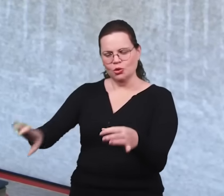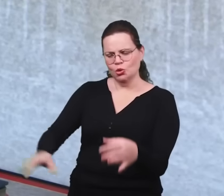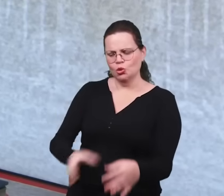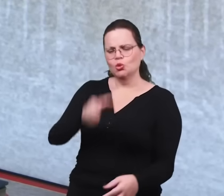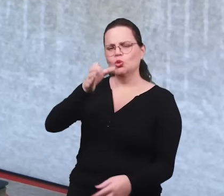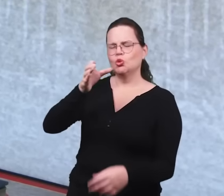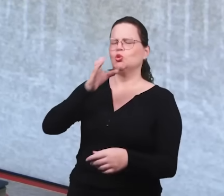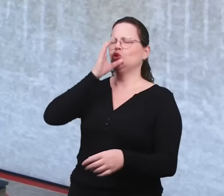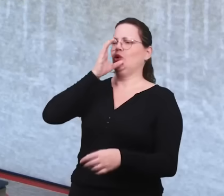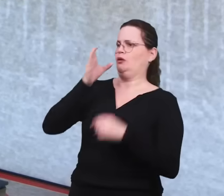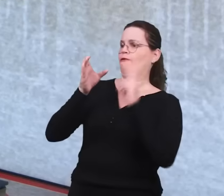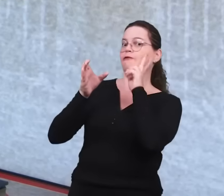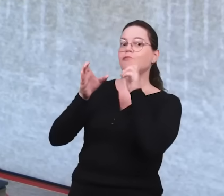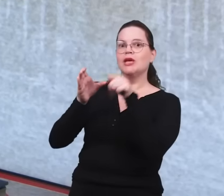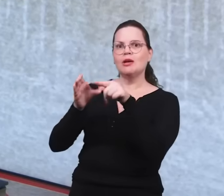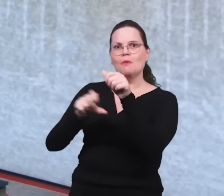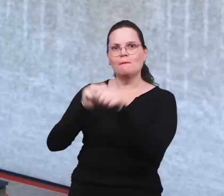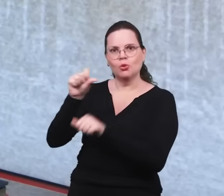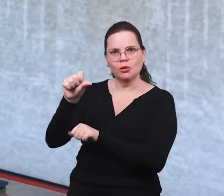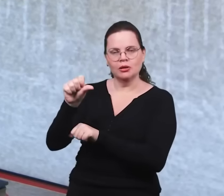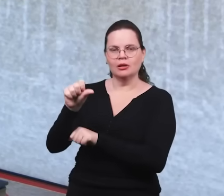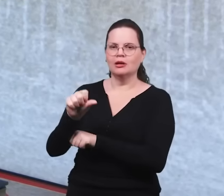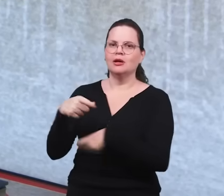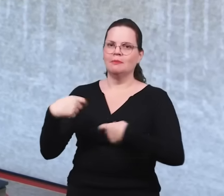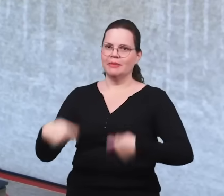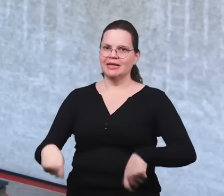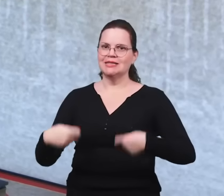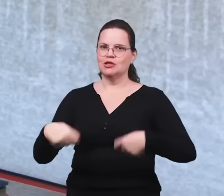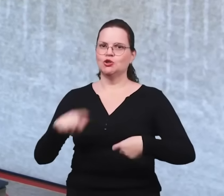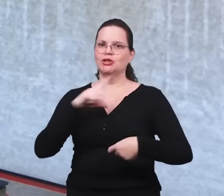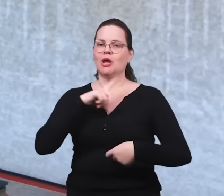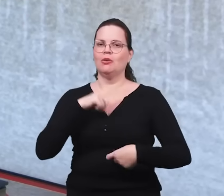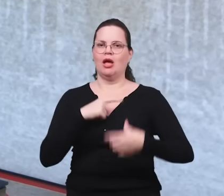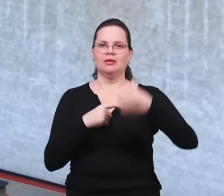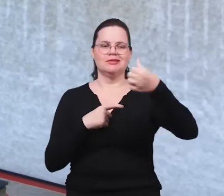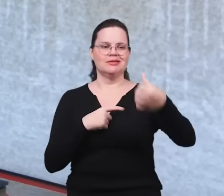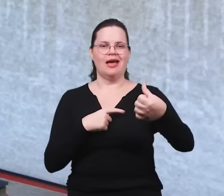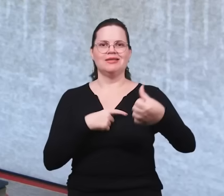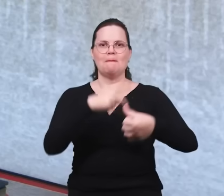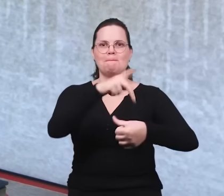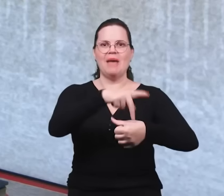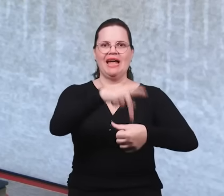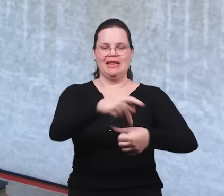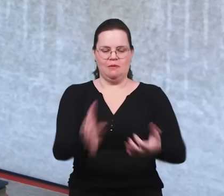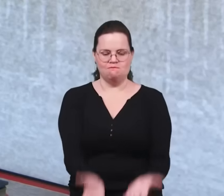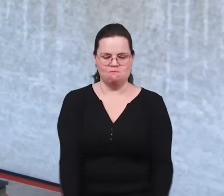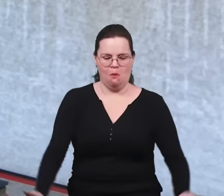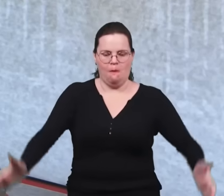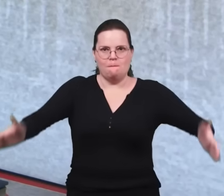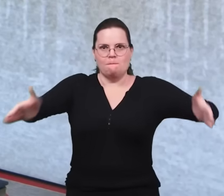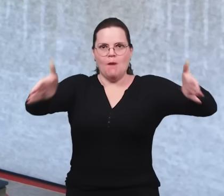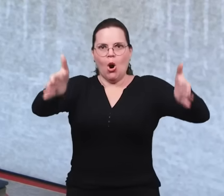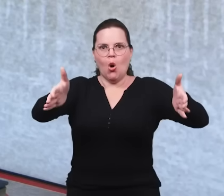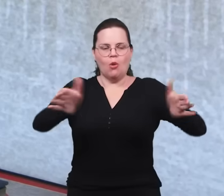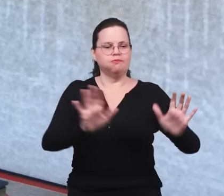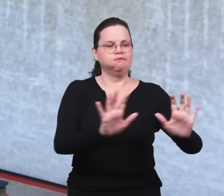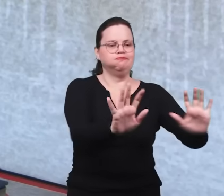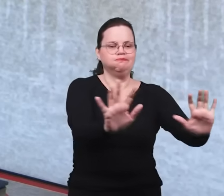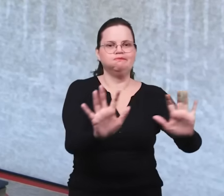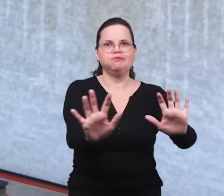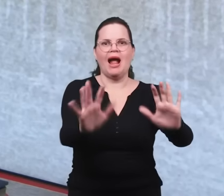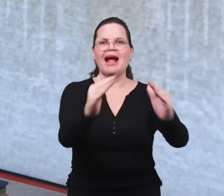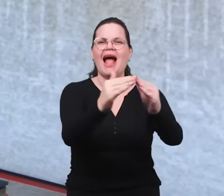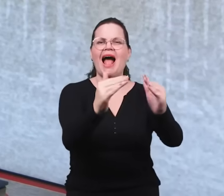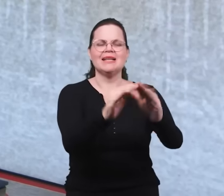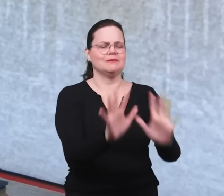indispensável. Eram 6 talhas de pedra. Elas eram de pedra, estavam vazias e lançadas num